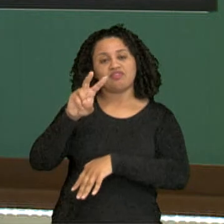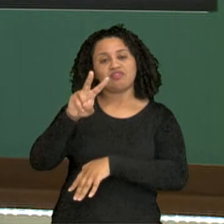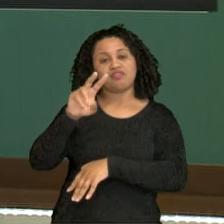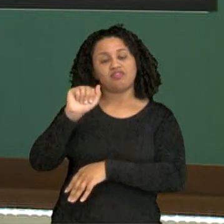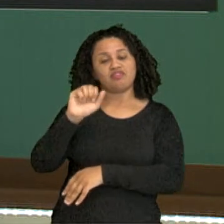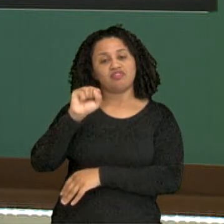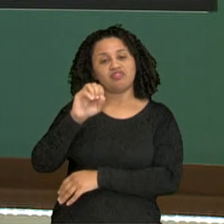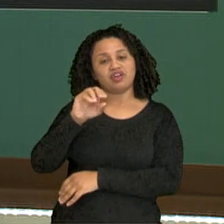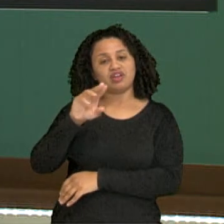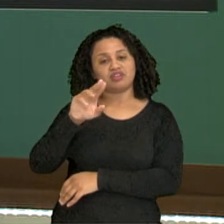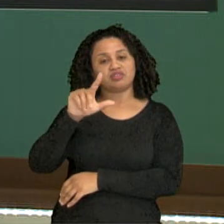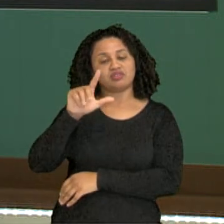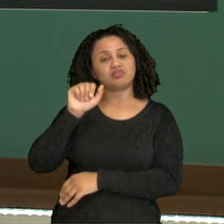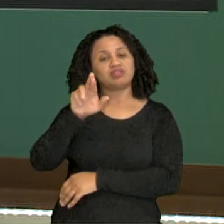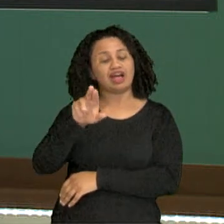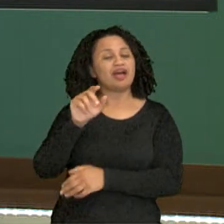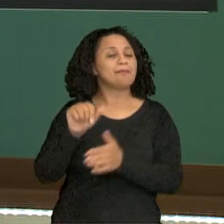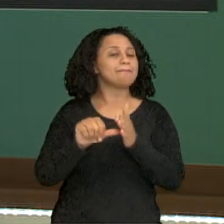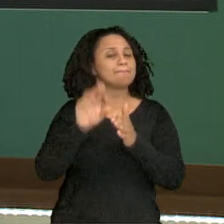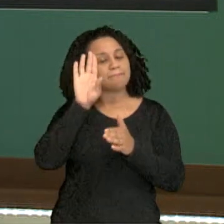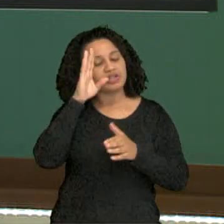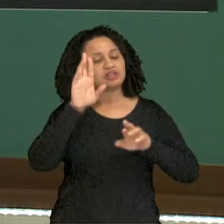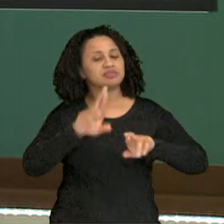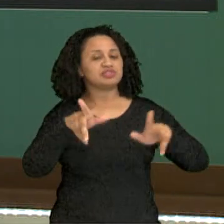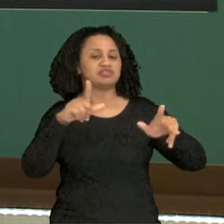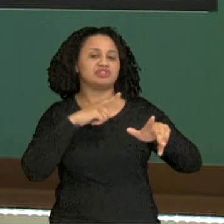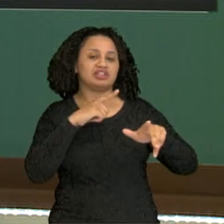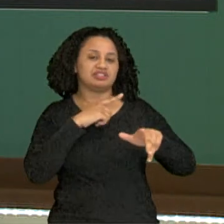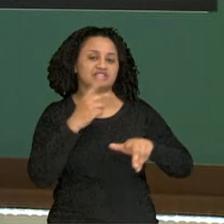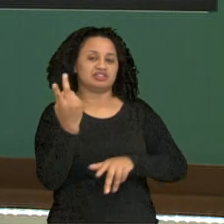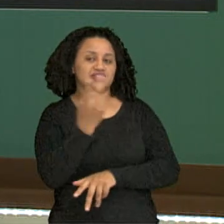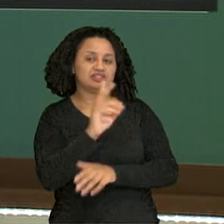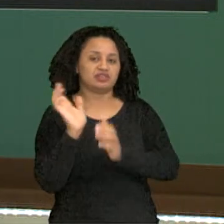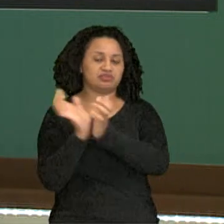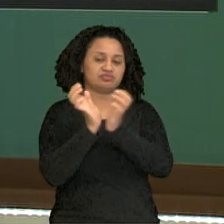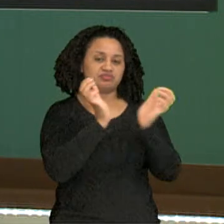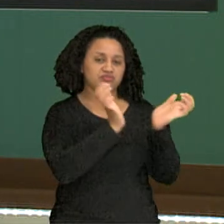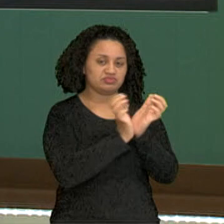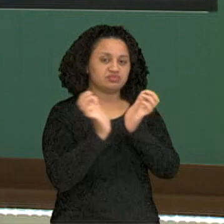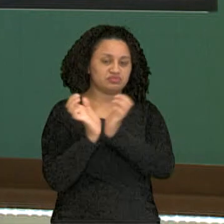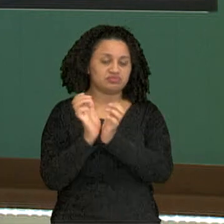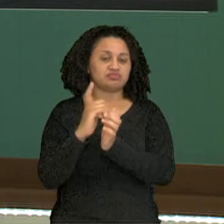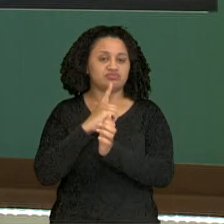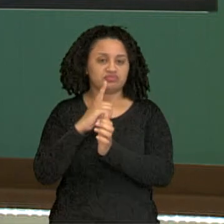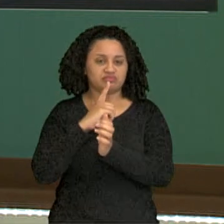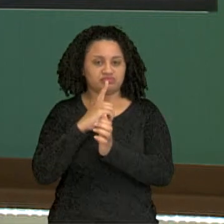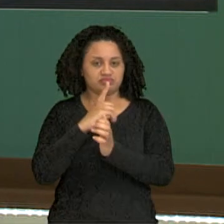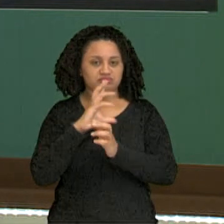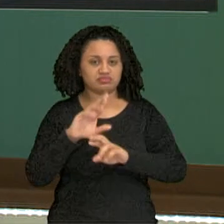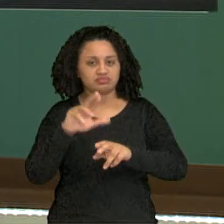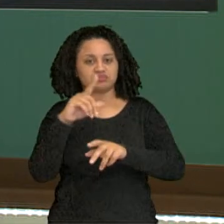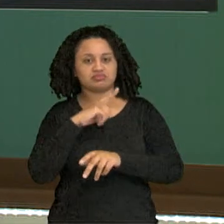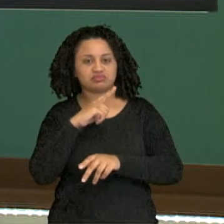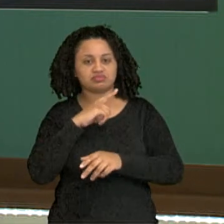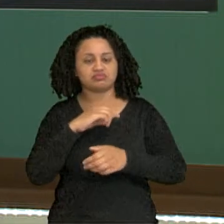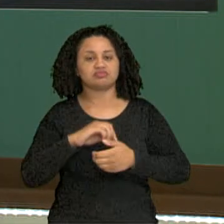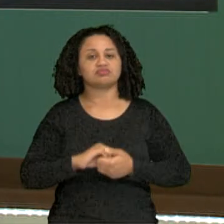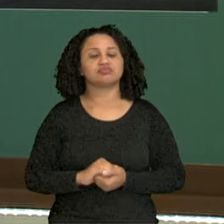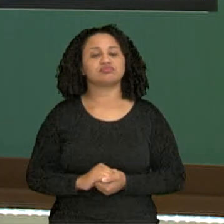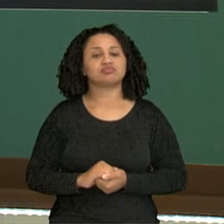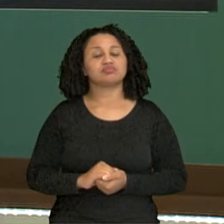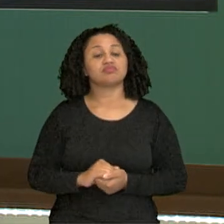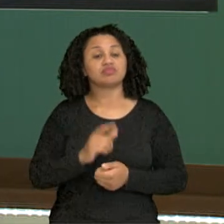principal diferença entre a briófita comparada, né, em relação à pteridófita.